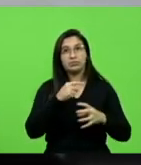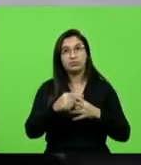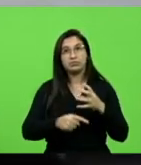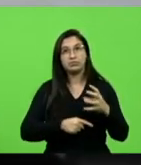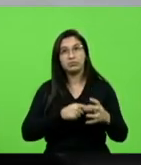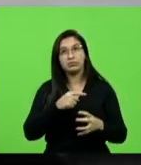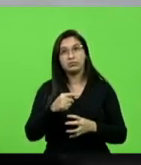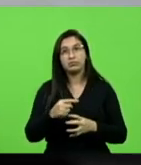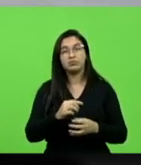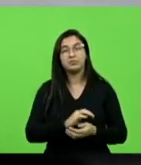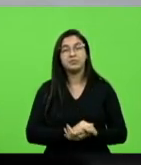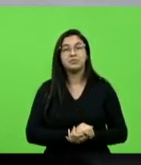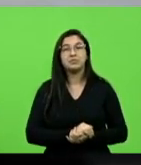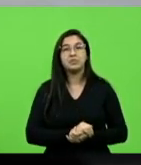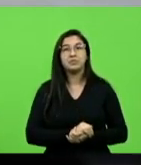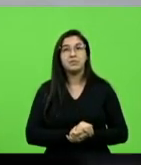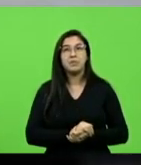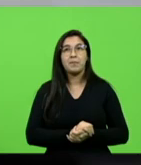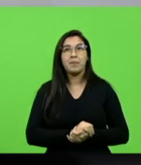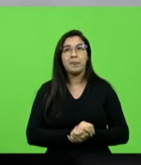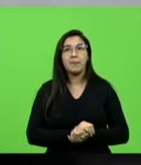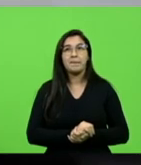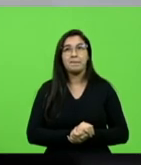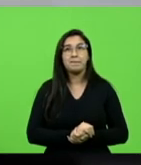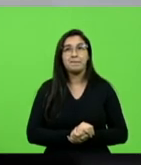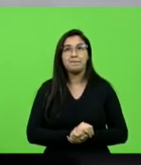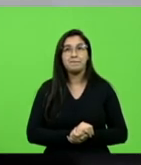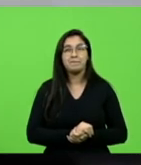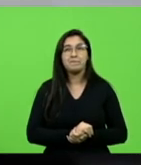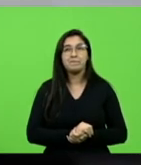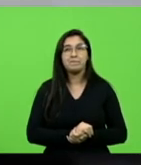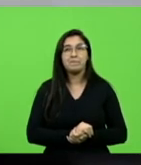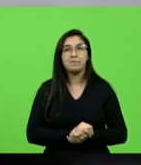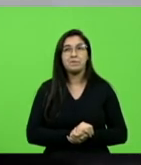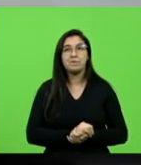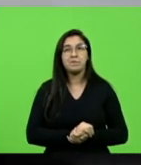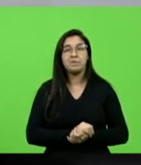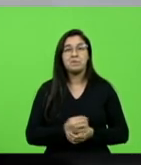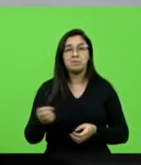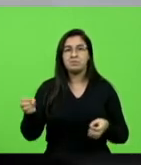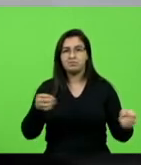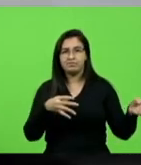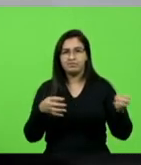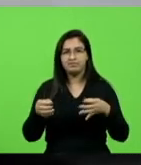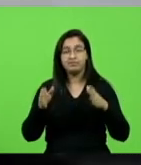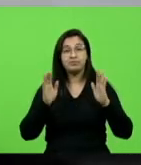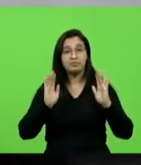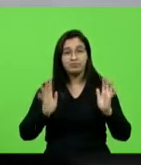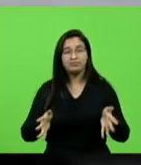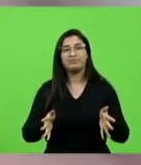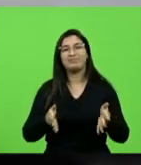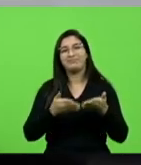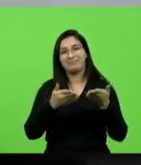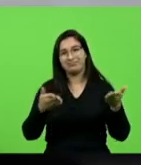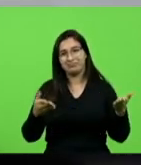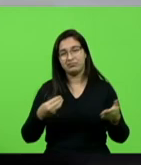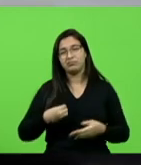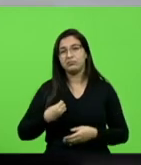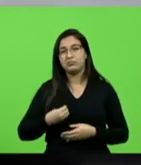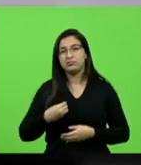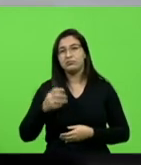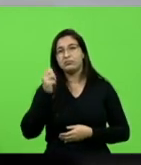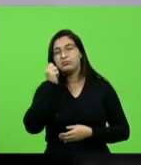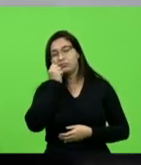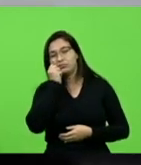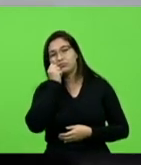no substitutivo global. É indubitável que a nova realidade já se instaurou na vida das pessoas. Nós dormimos em